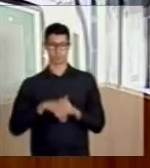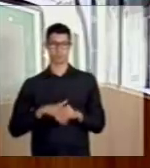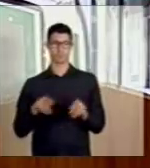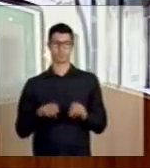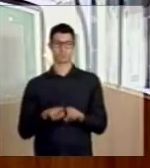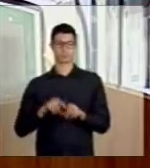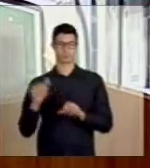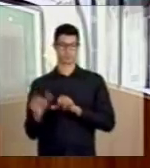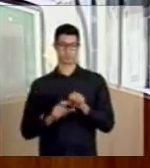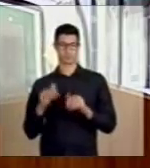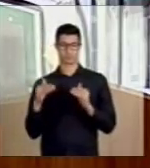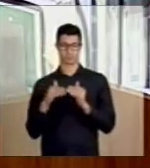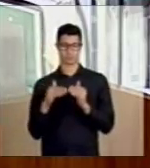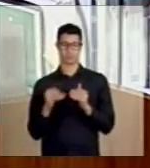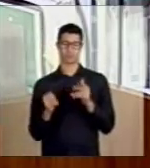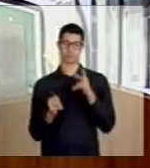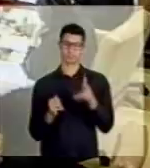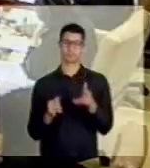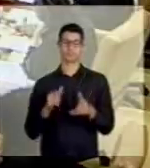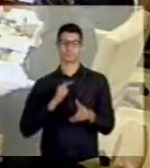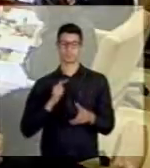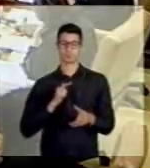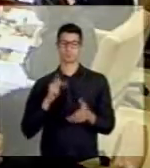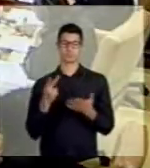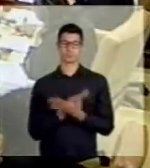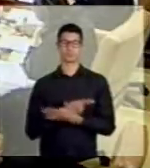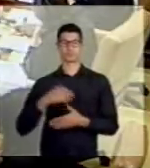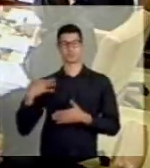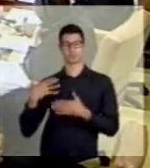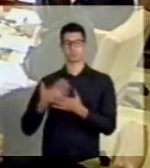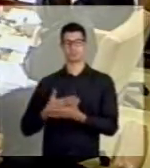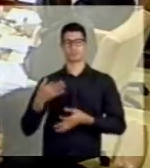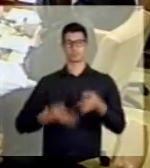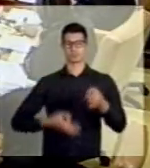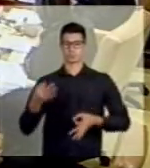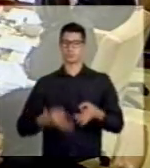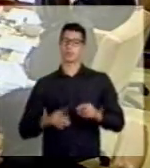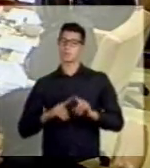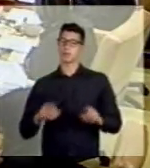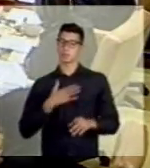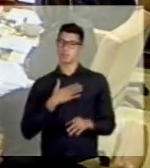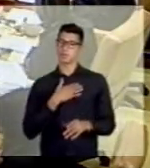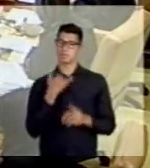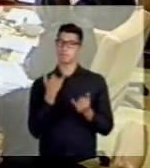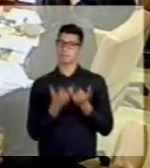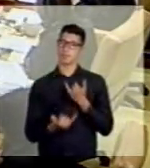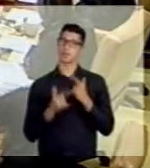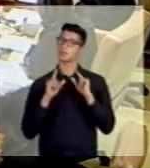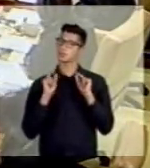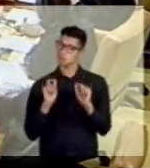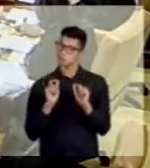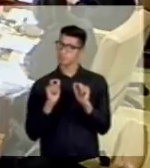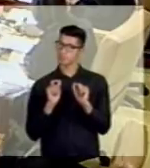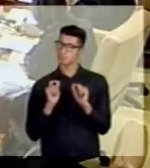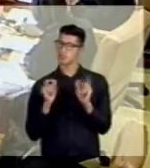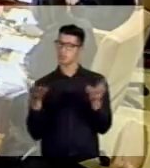são convergentes, como vem ocorrendo ao longo desse julgamento. Mas a mim me parece, senhora presidente, que